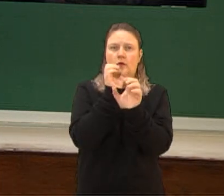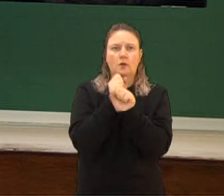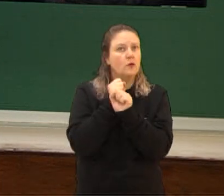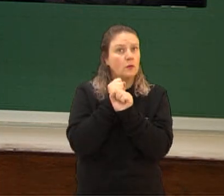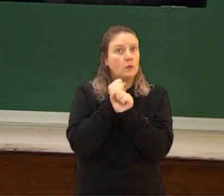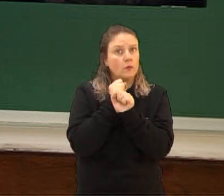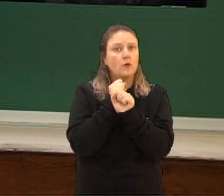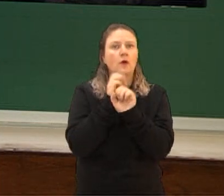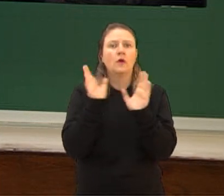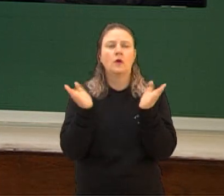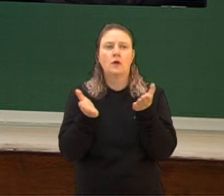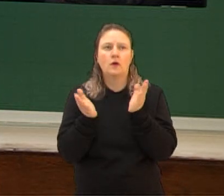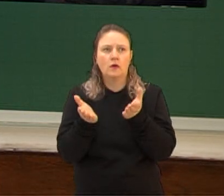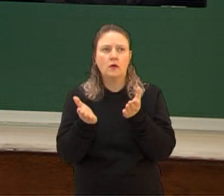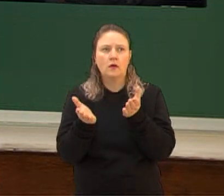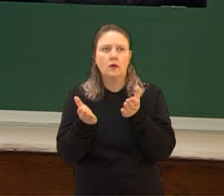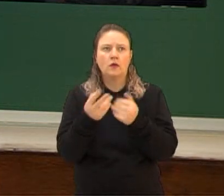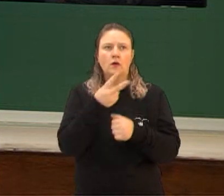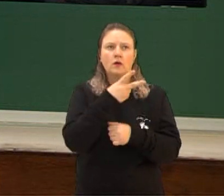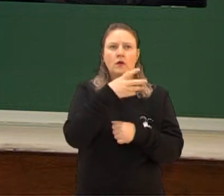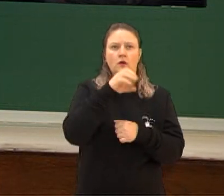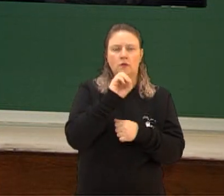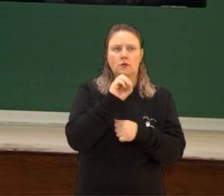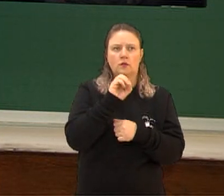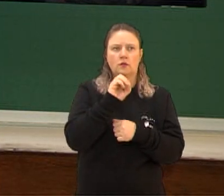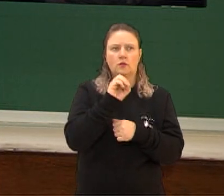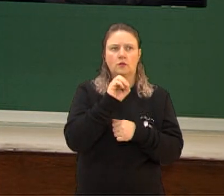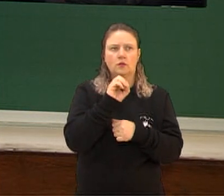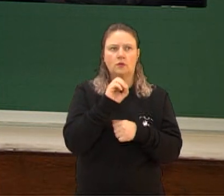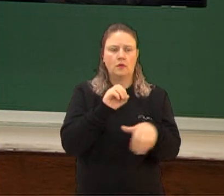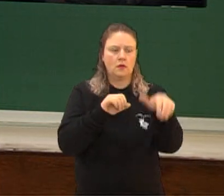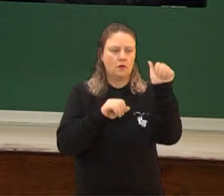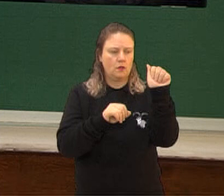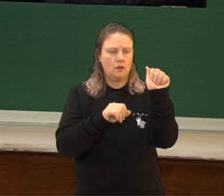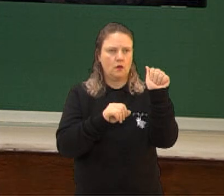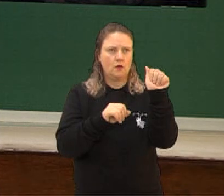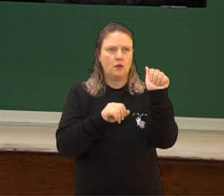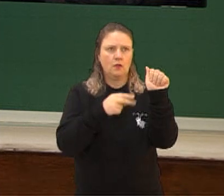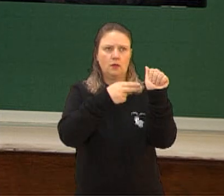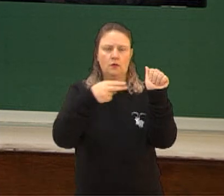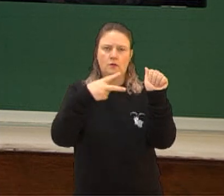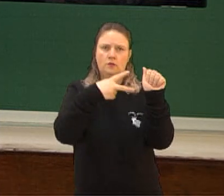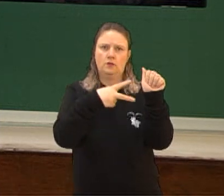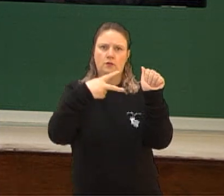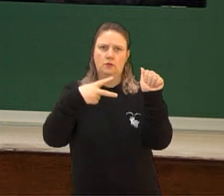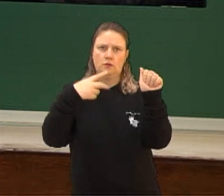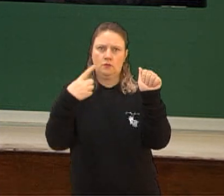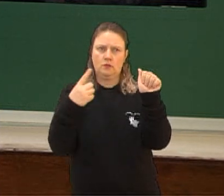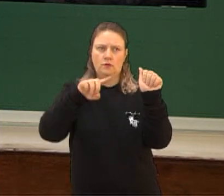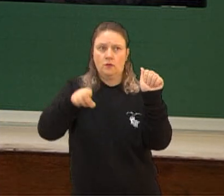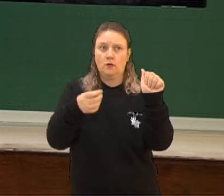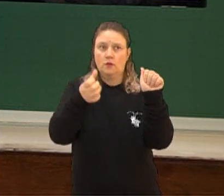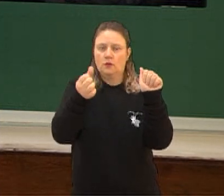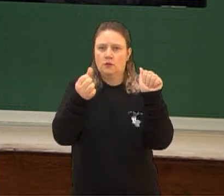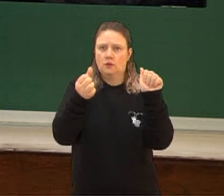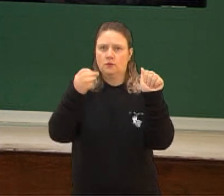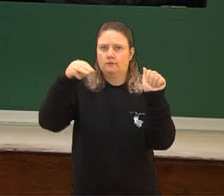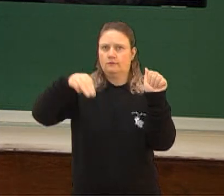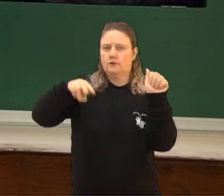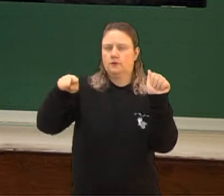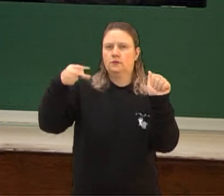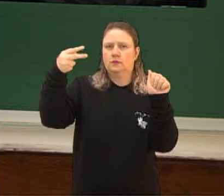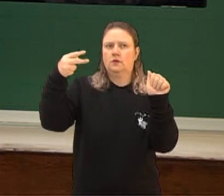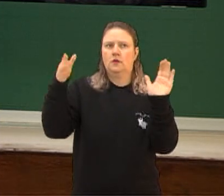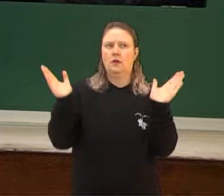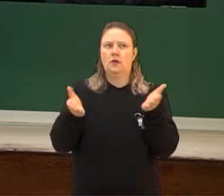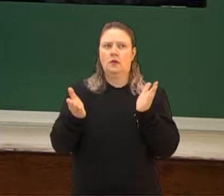base, base inferior e base superior, vou ter 221,6 metros quadrados, que multiplicados pelo valor por metro quadrado de tinta nos